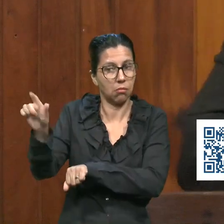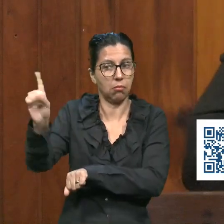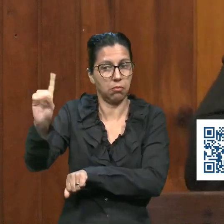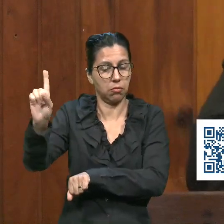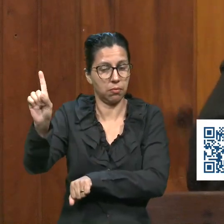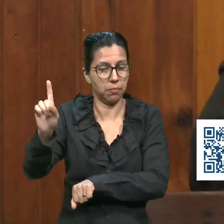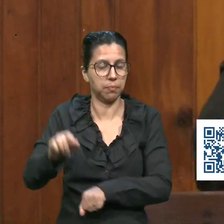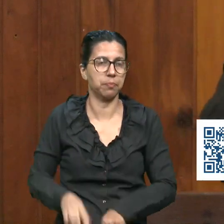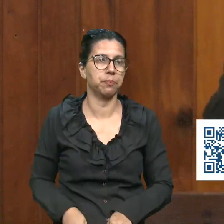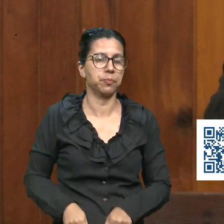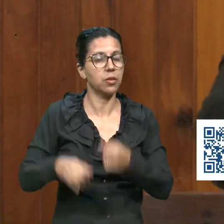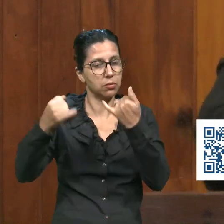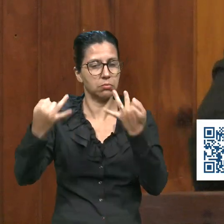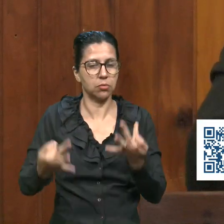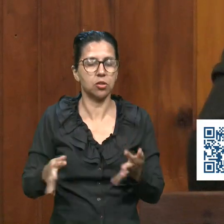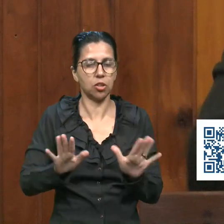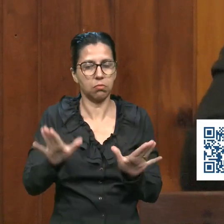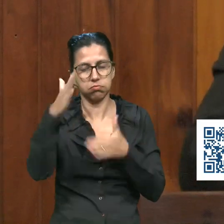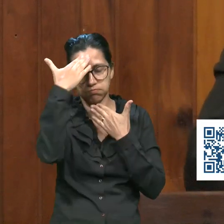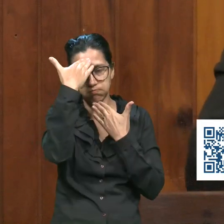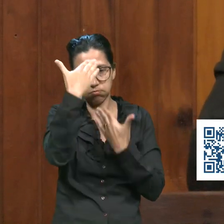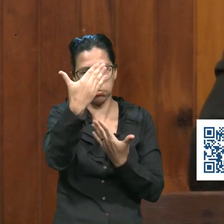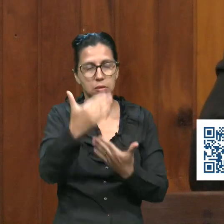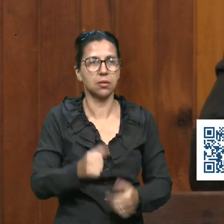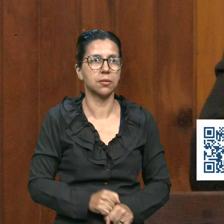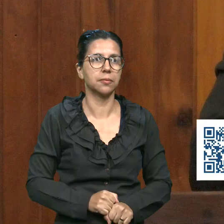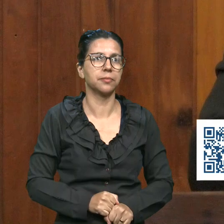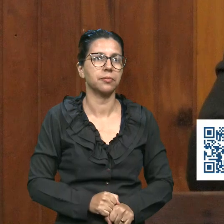as minhas considerações, senhor presidente. E nós